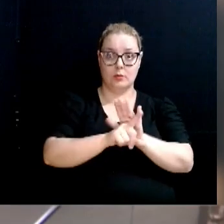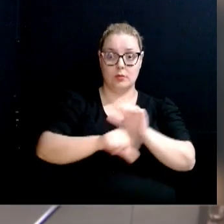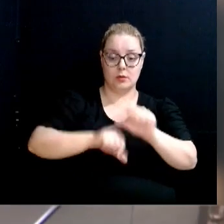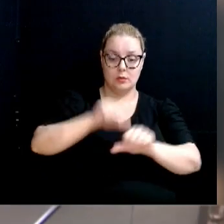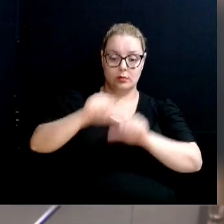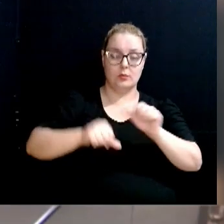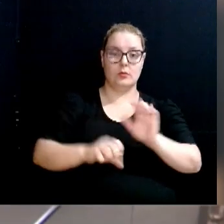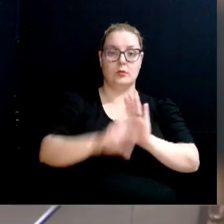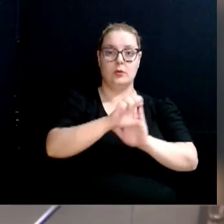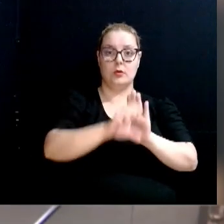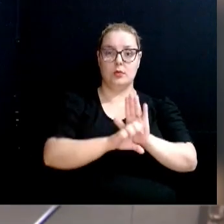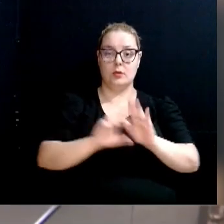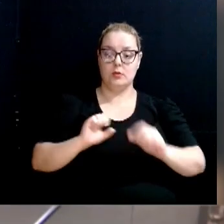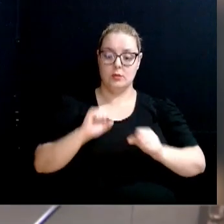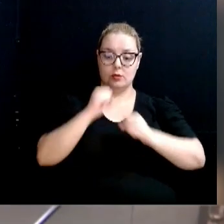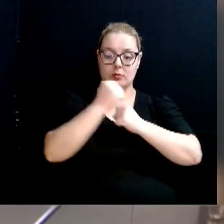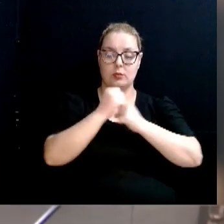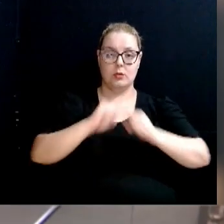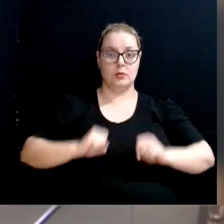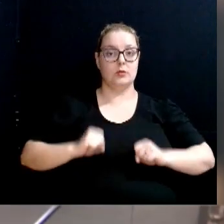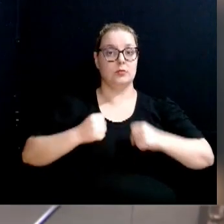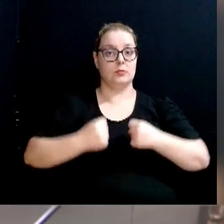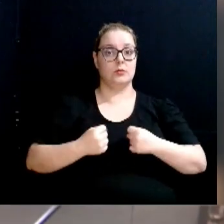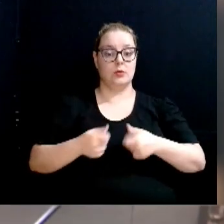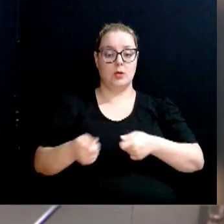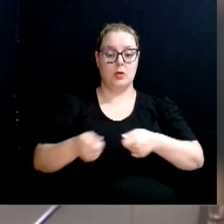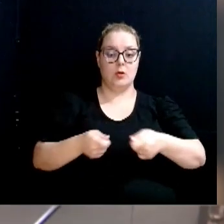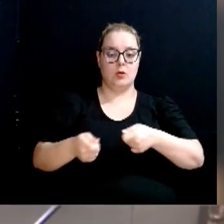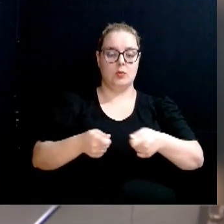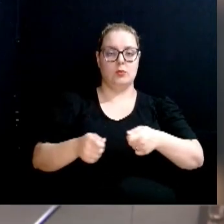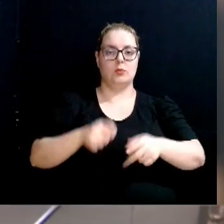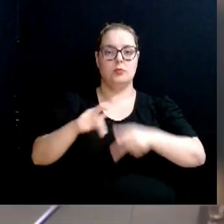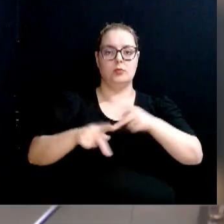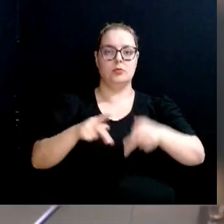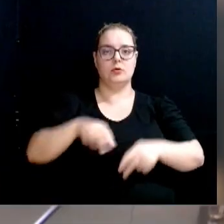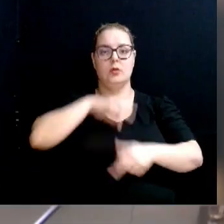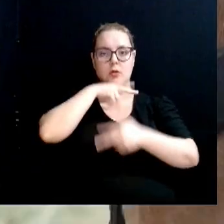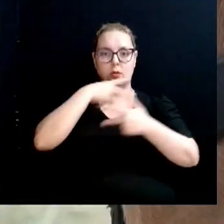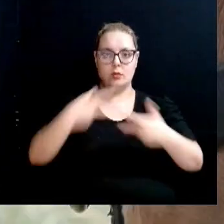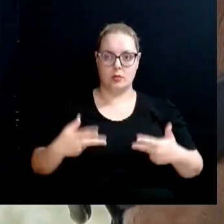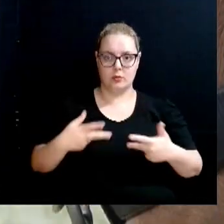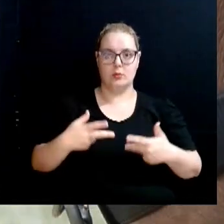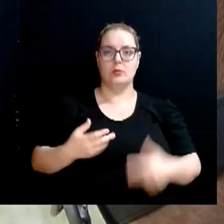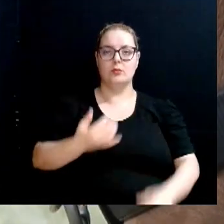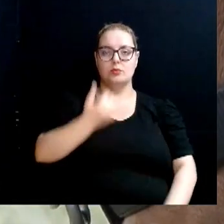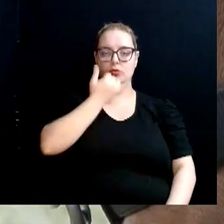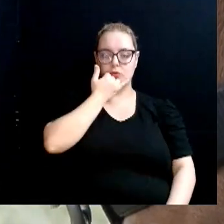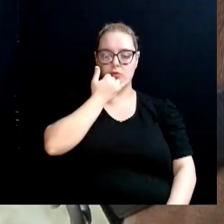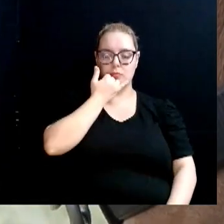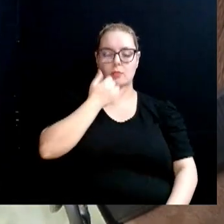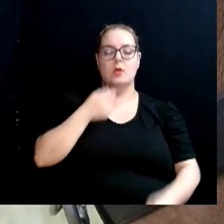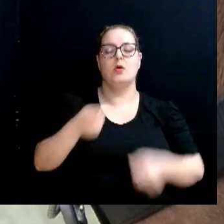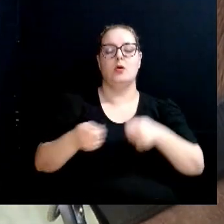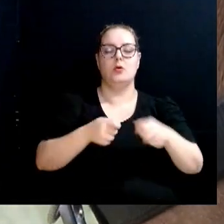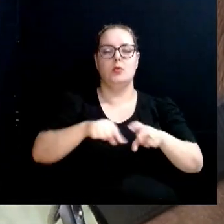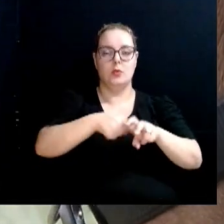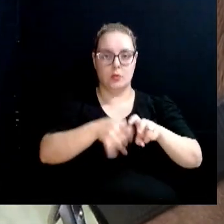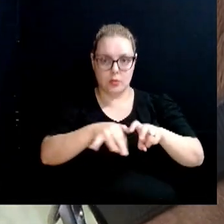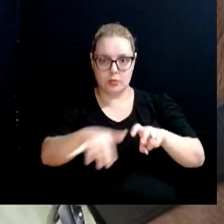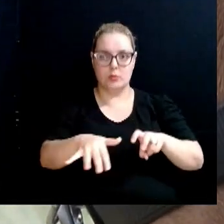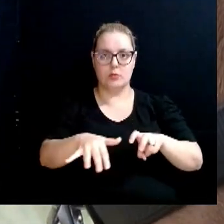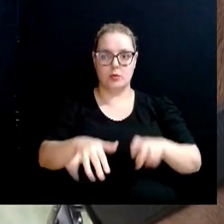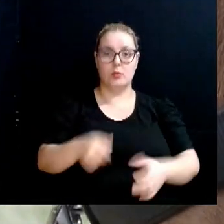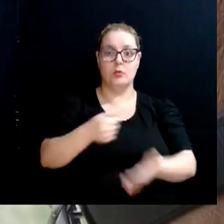de Proteção, Defesa e Controle das Populações de Animais Domésticos no município. A proposta torna obrigatório o uso